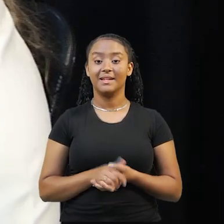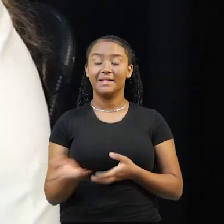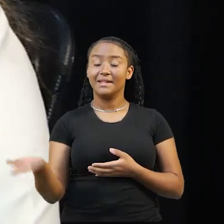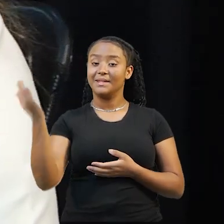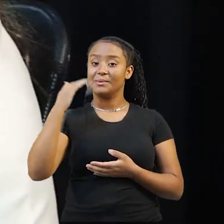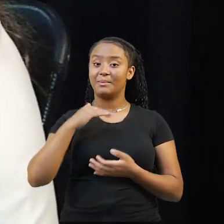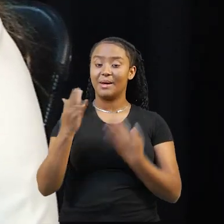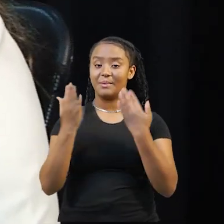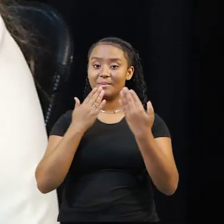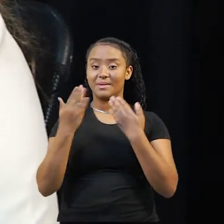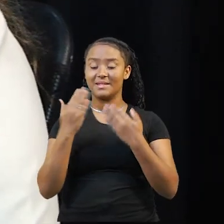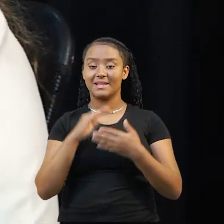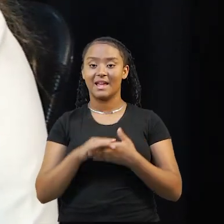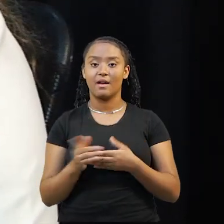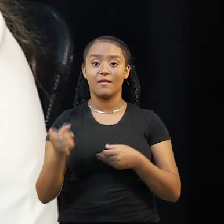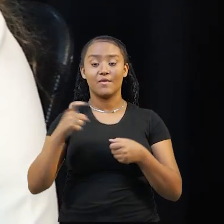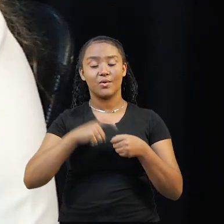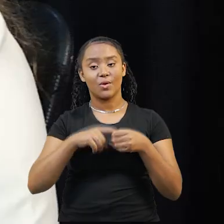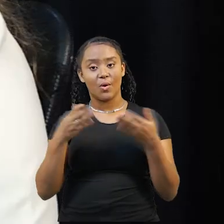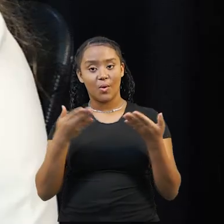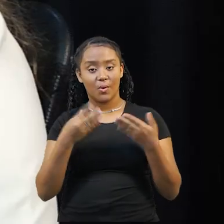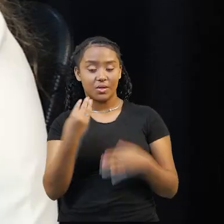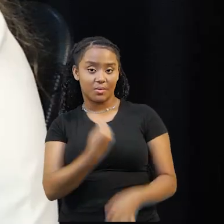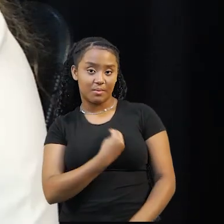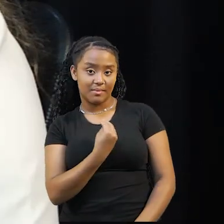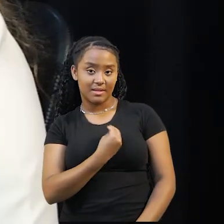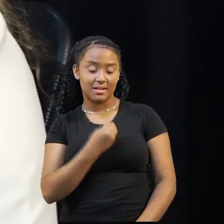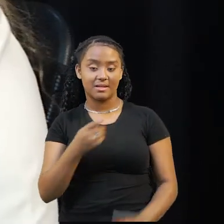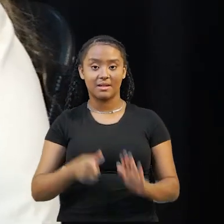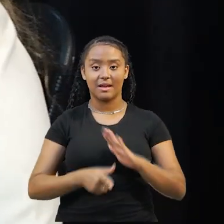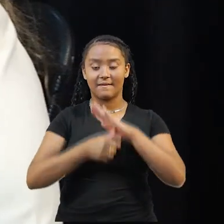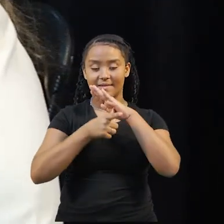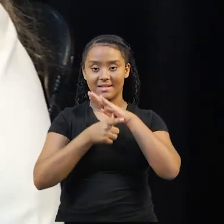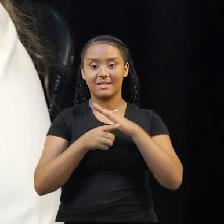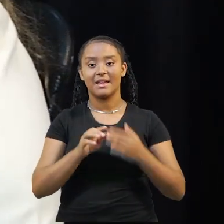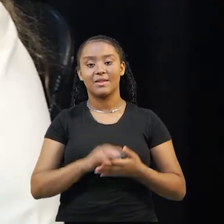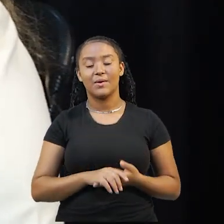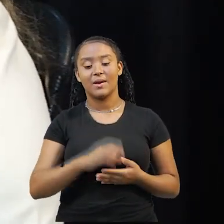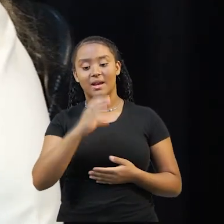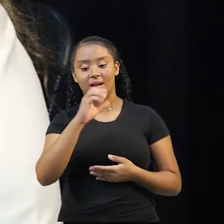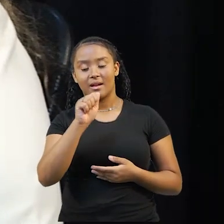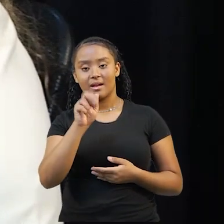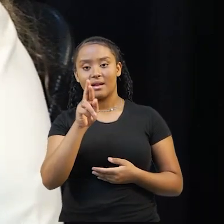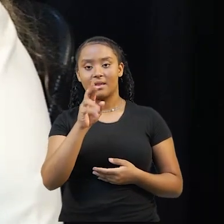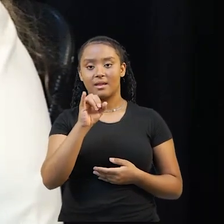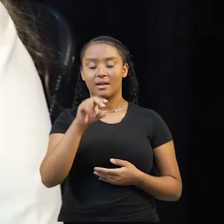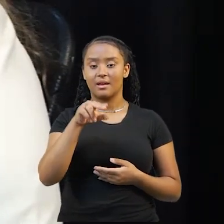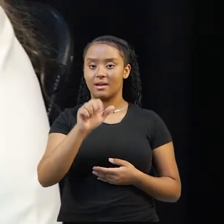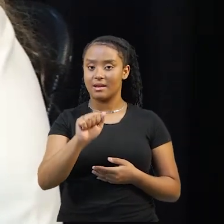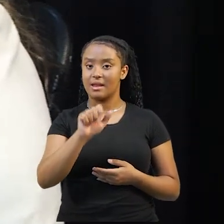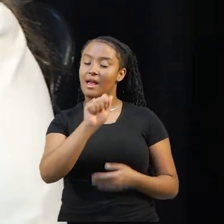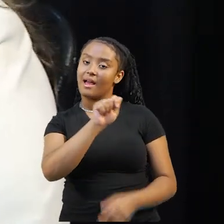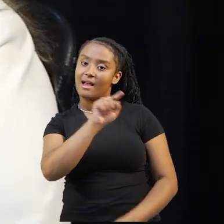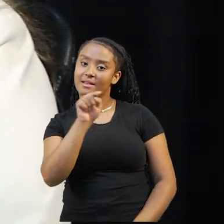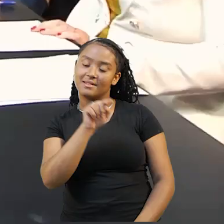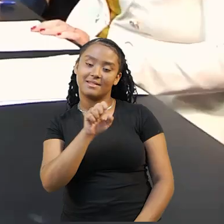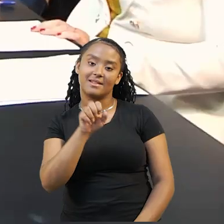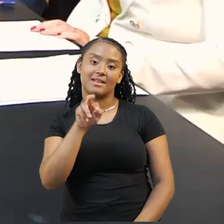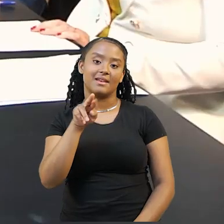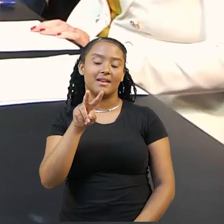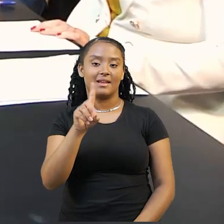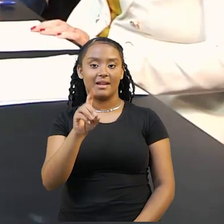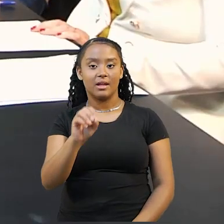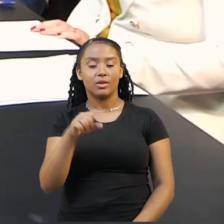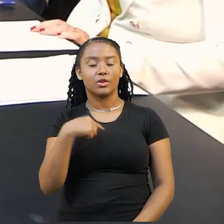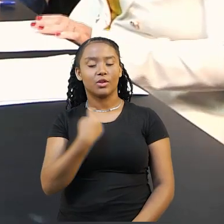E o Bora Prosear está de volta hoje com a presença da vice-reitora Catarina Azeredo. Vitor Hugo, a